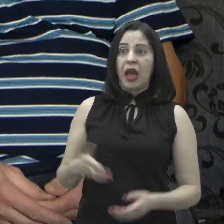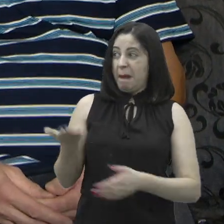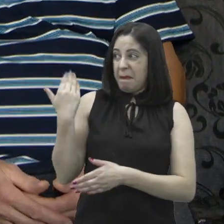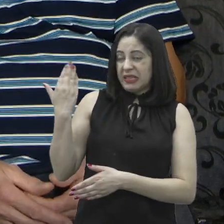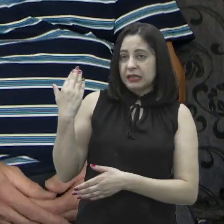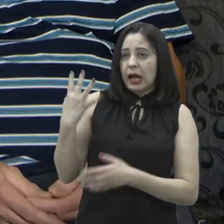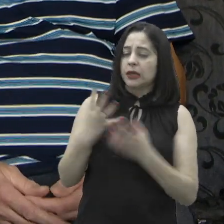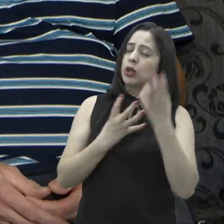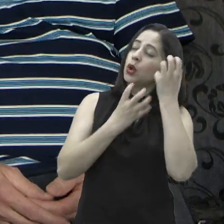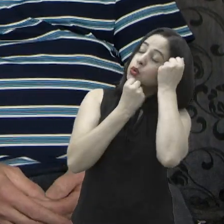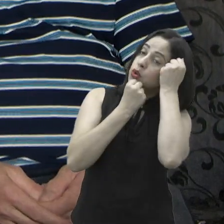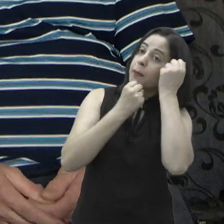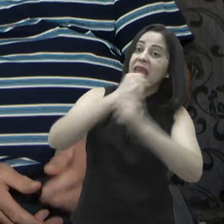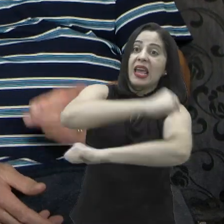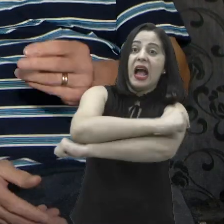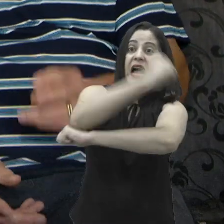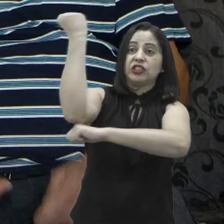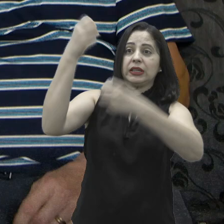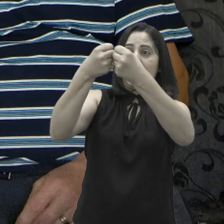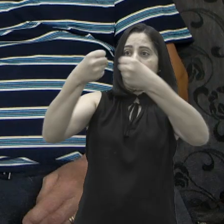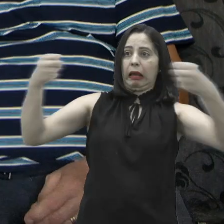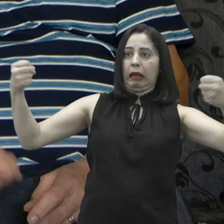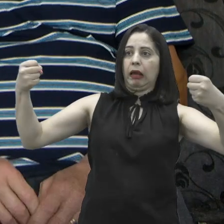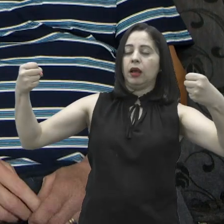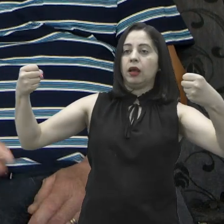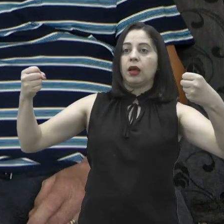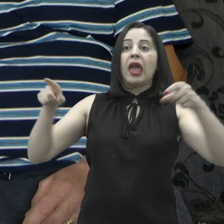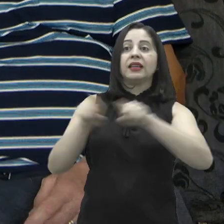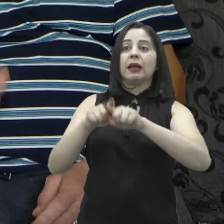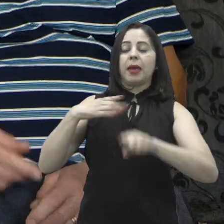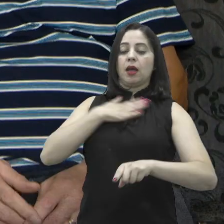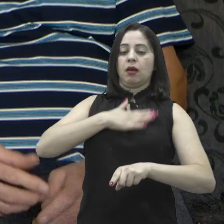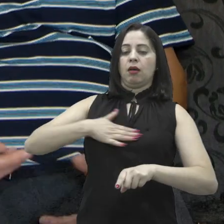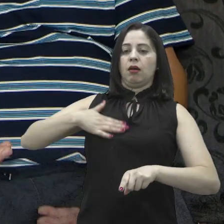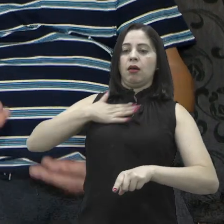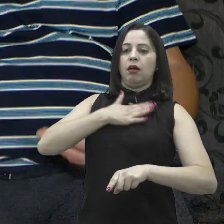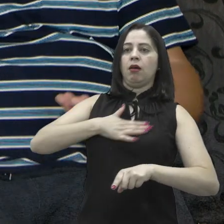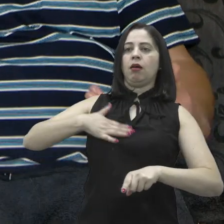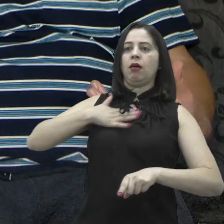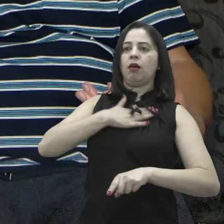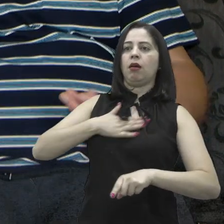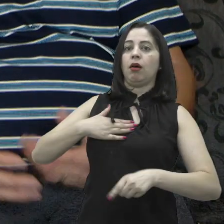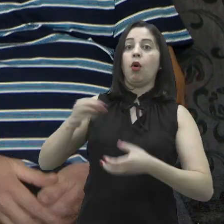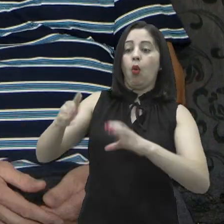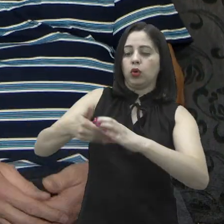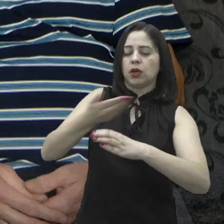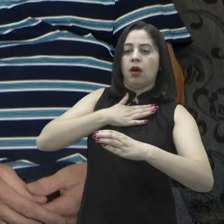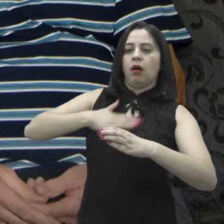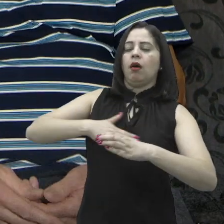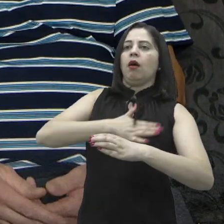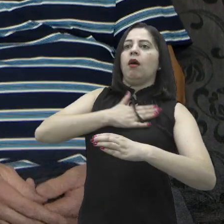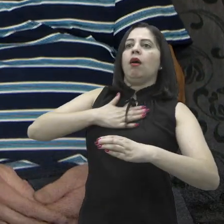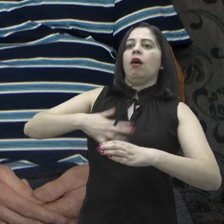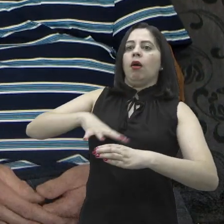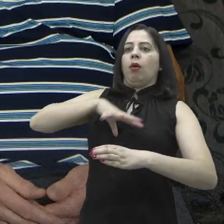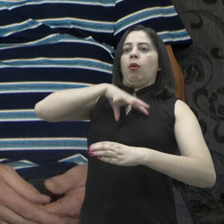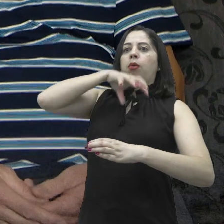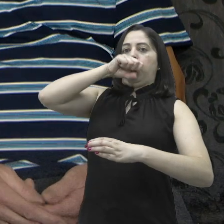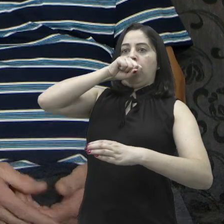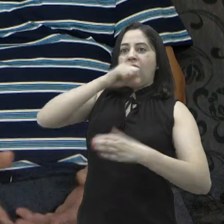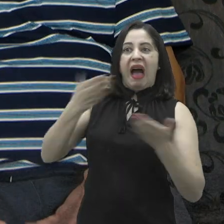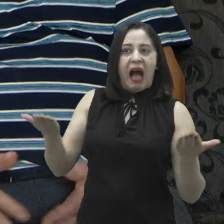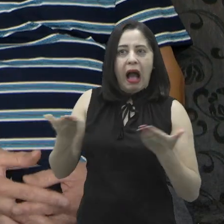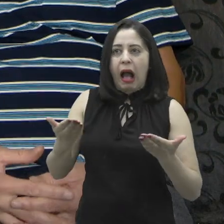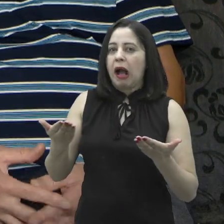tive que dormir praticamente com a janela aberta. E com a latinha de Vic do lado, você põe no nariz para se obstruir um pouco, né? E assim foi. Agora,